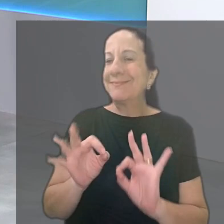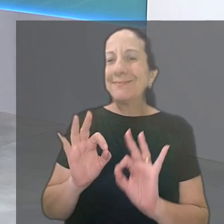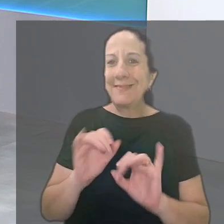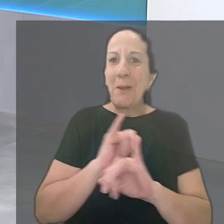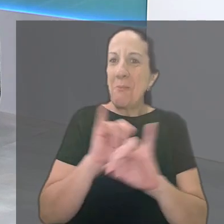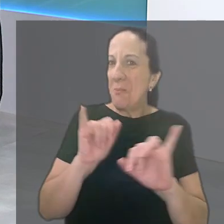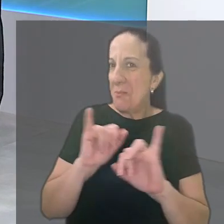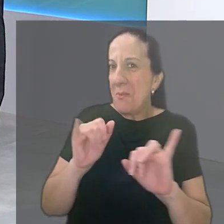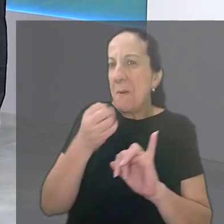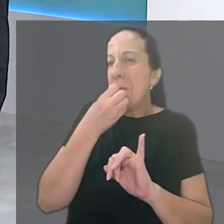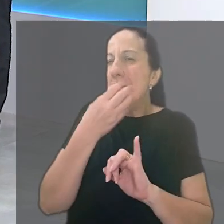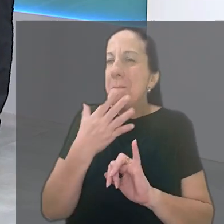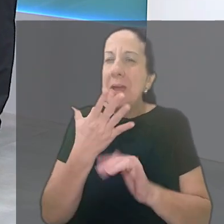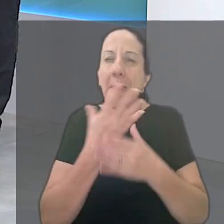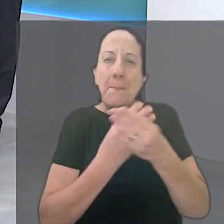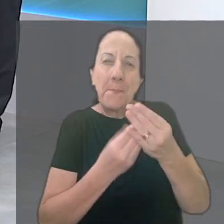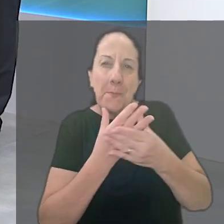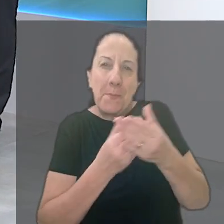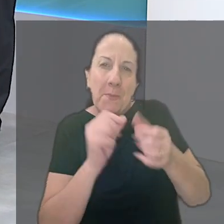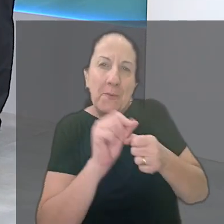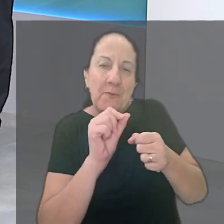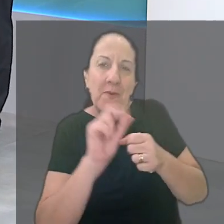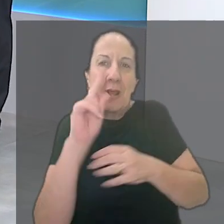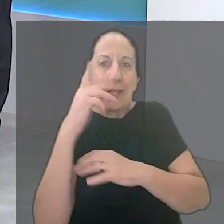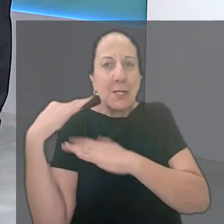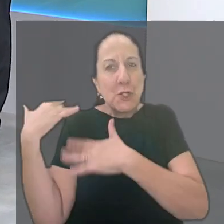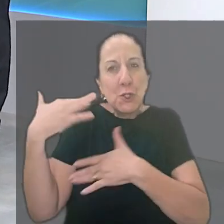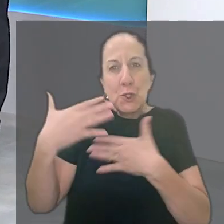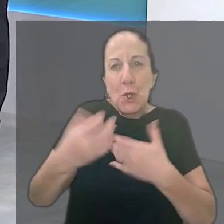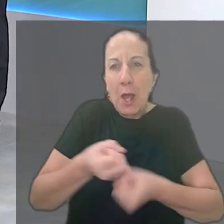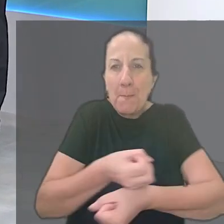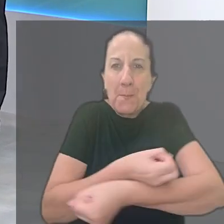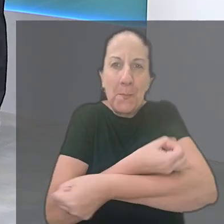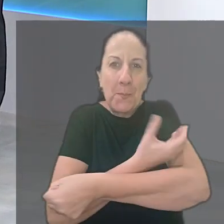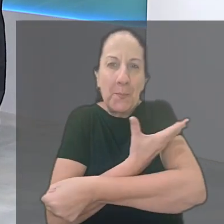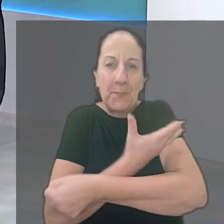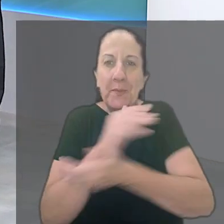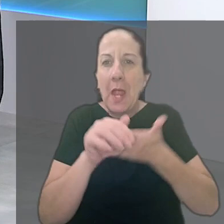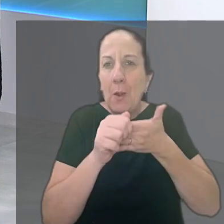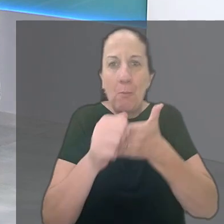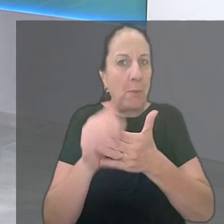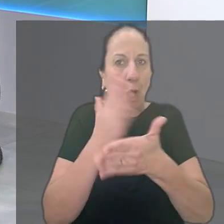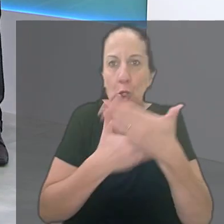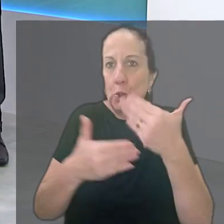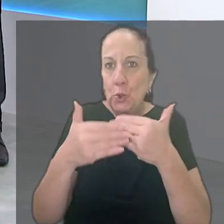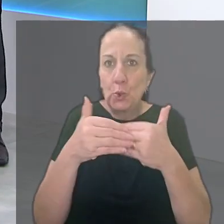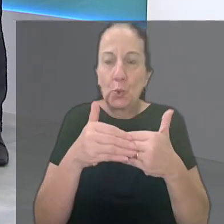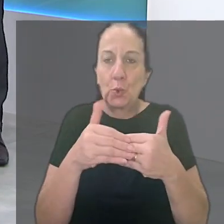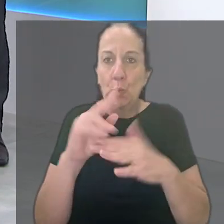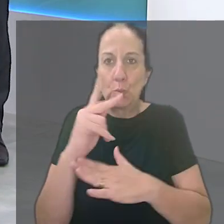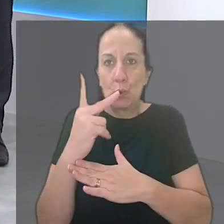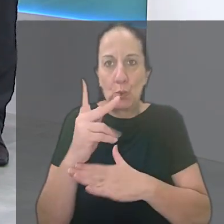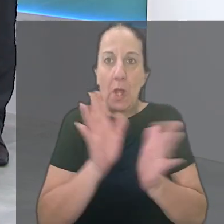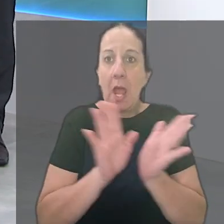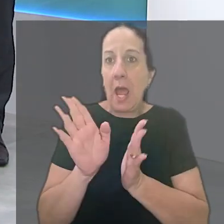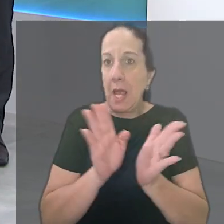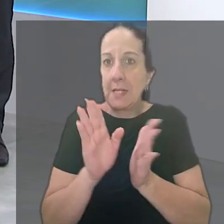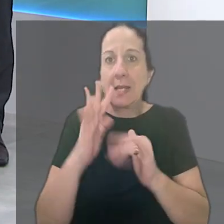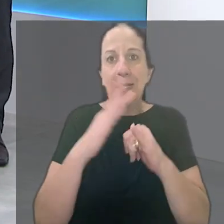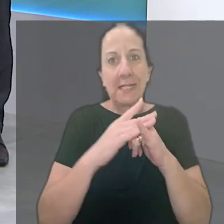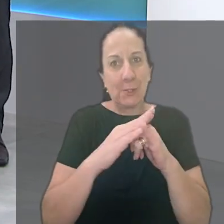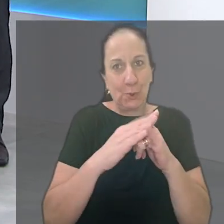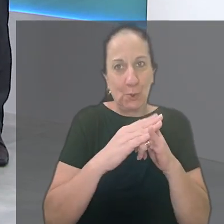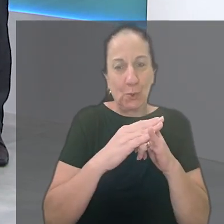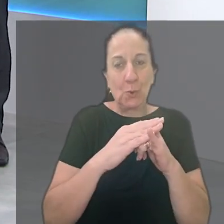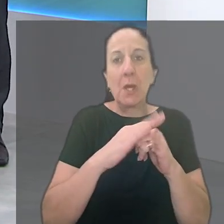Com certeza, Anderson, o programa é sempre muito bem produzido e traz histórias muito emocionantes, né? Para acompanhar todos os episódios,